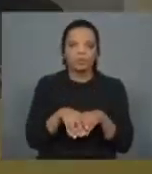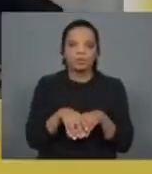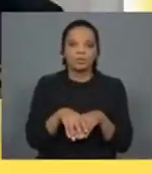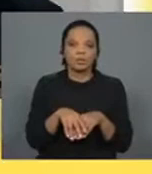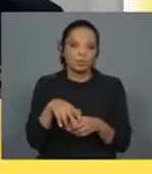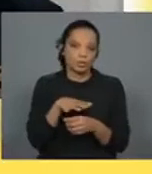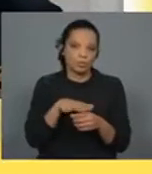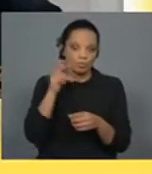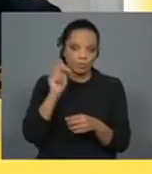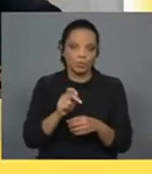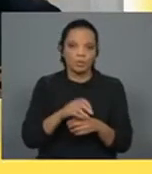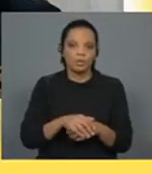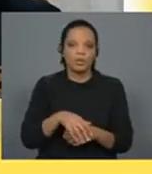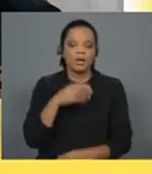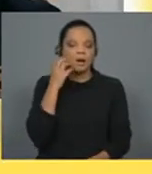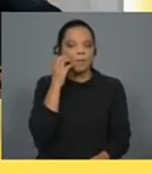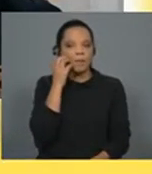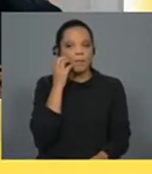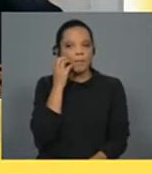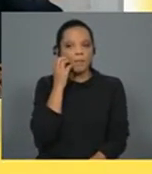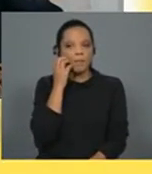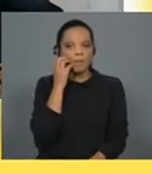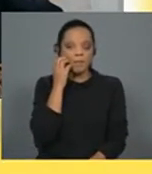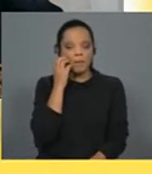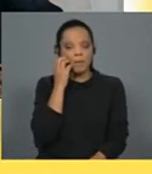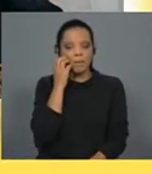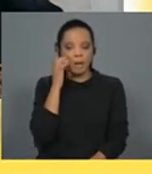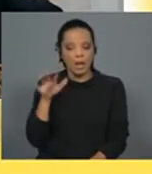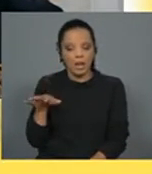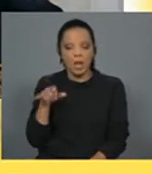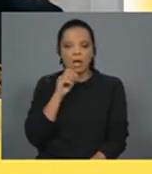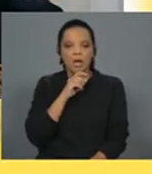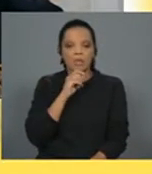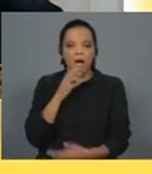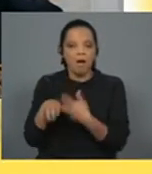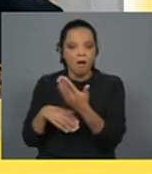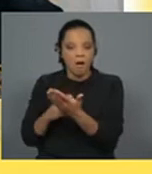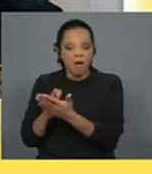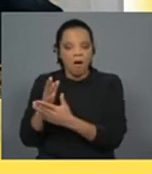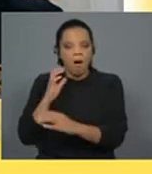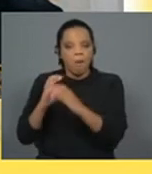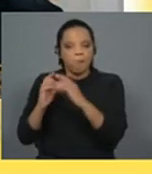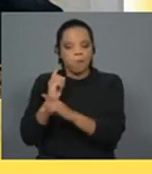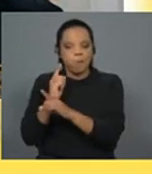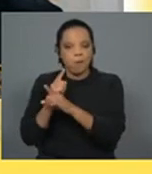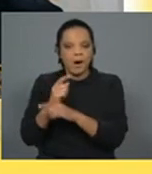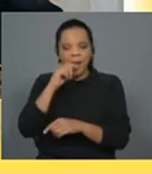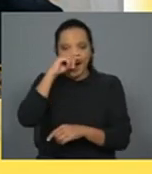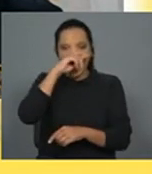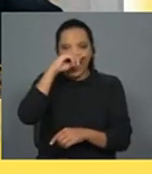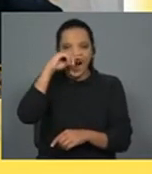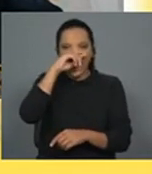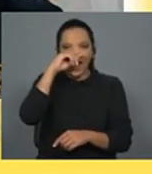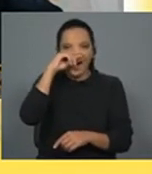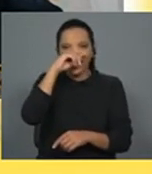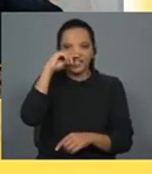catástrofe, os radioamadores estavam lá e cumpririam essa missão. Continuam a ser importantes, porque há muitos